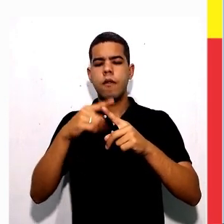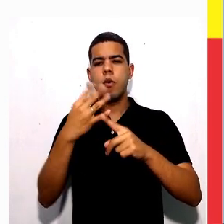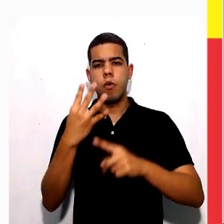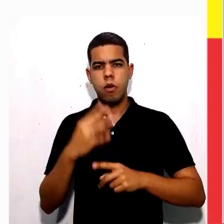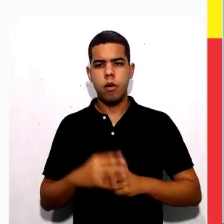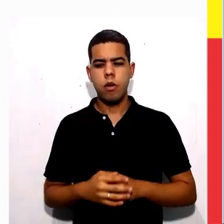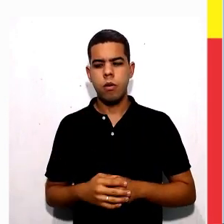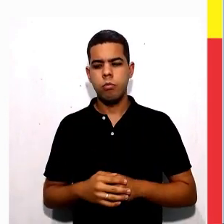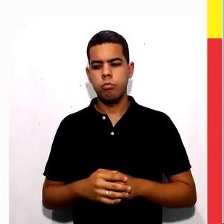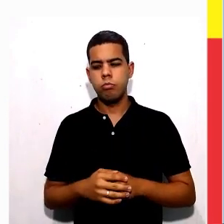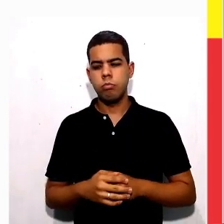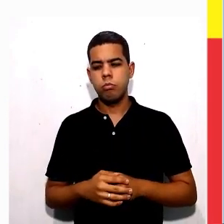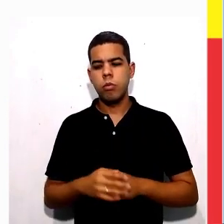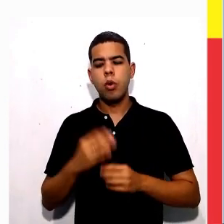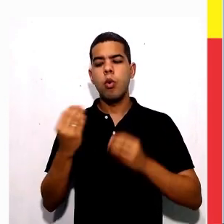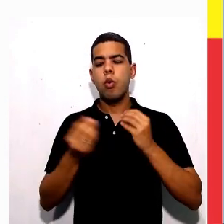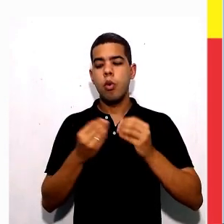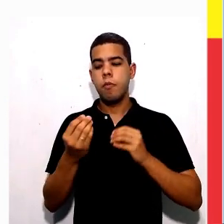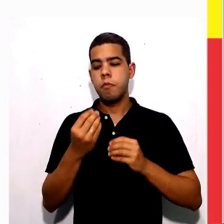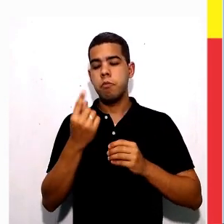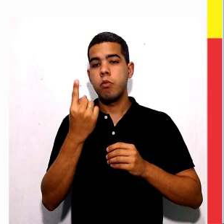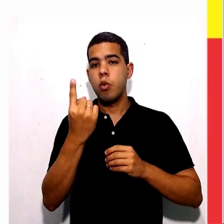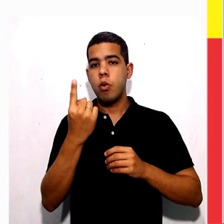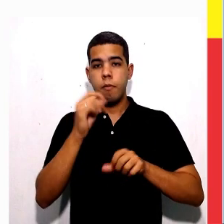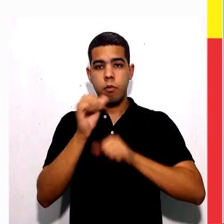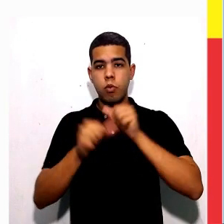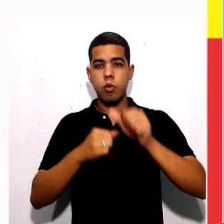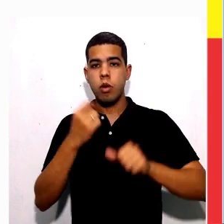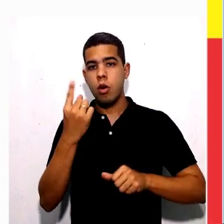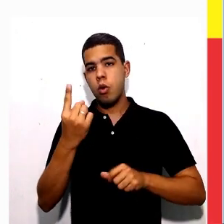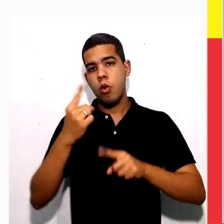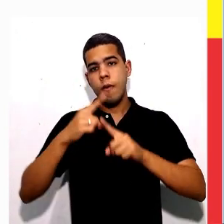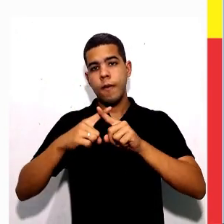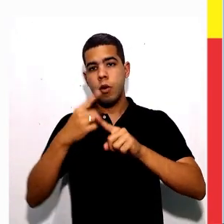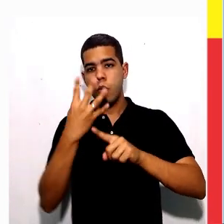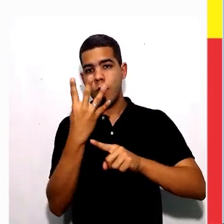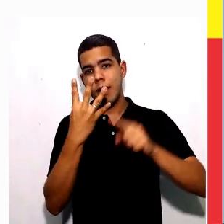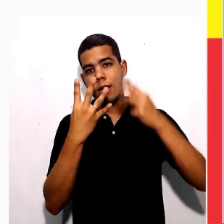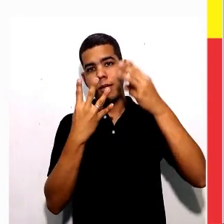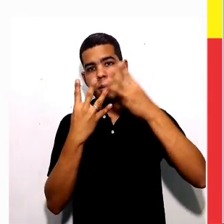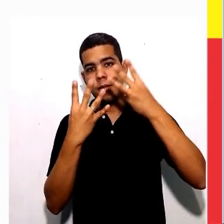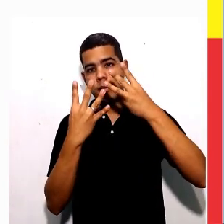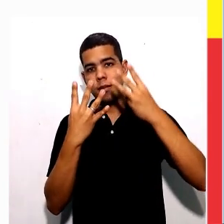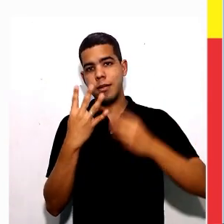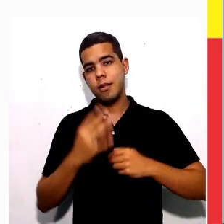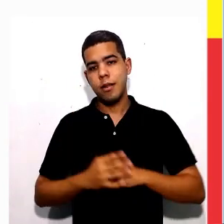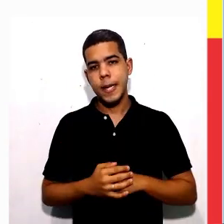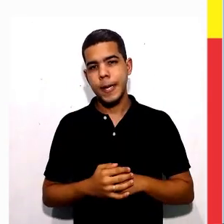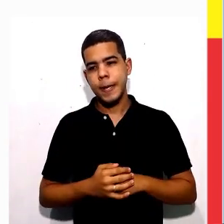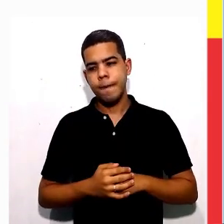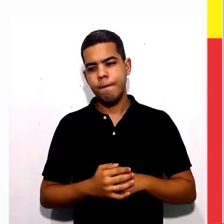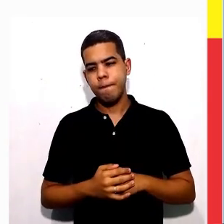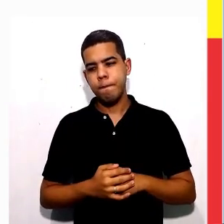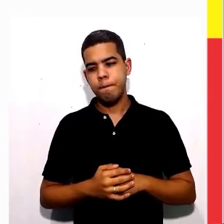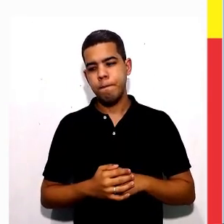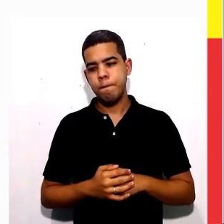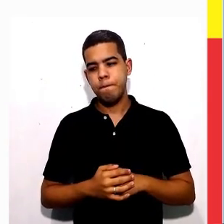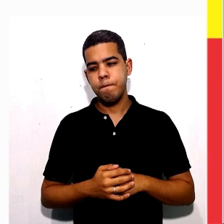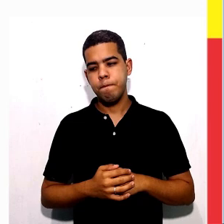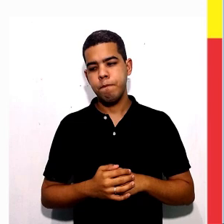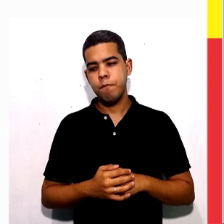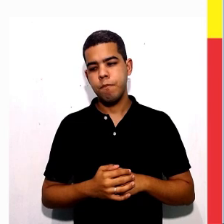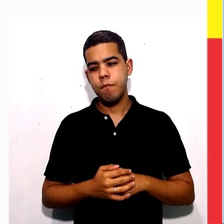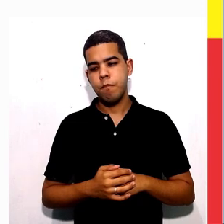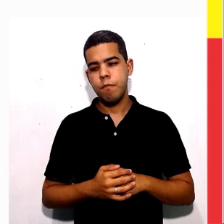potência. 1 vezes 4, a terceira. Vamos voltando até chegar à figura 1. Então, vou ter 4